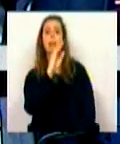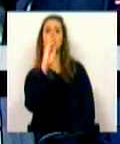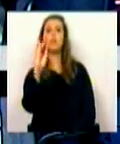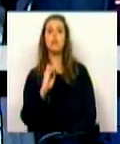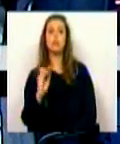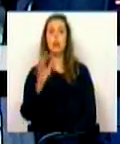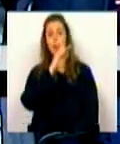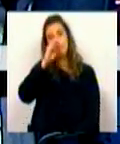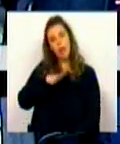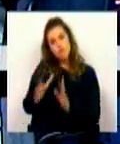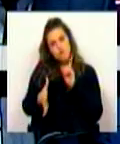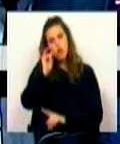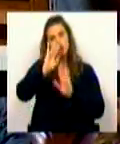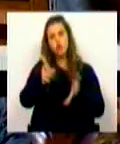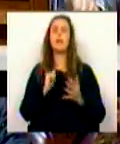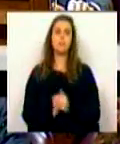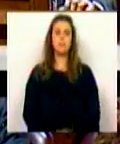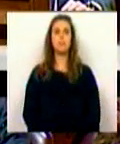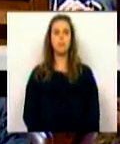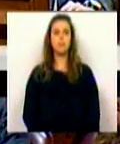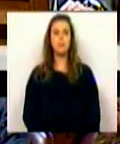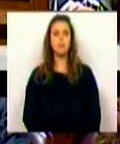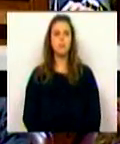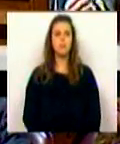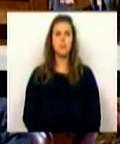28,7% da taxa de execução.